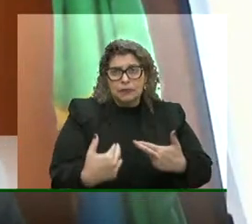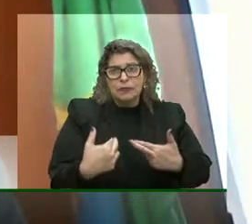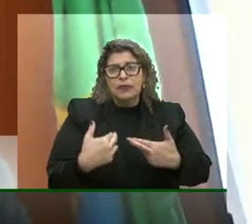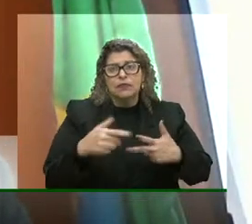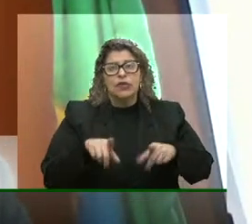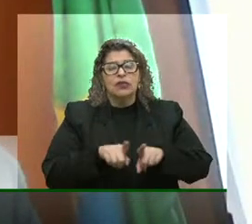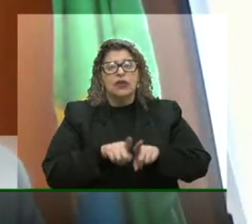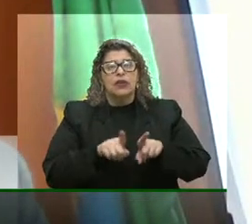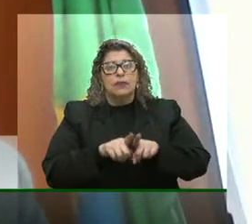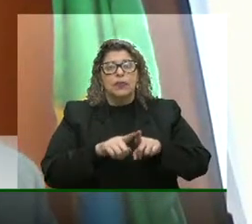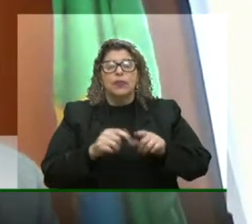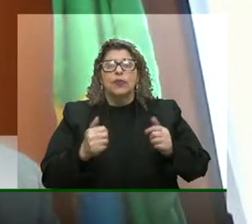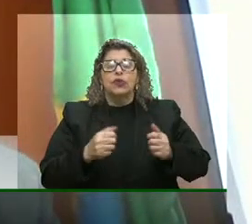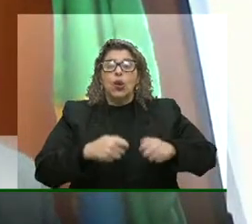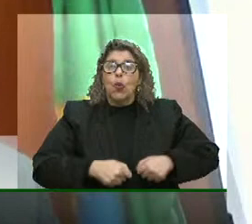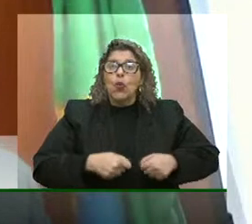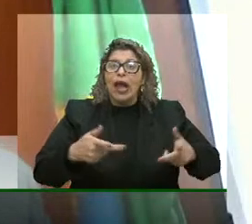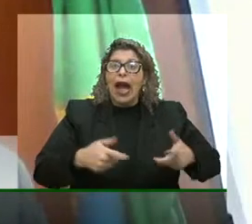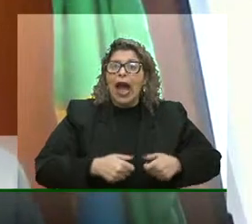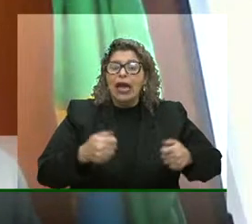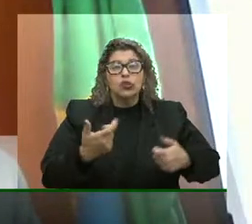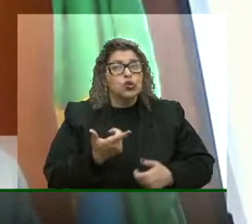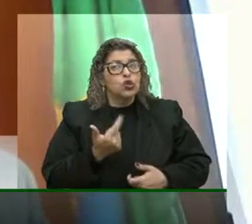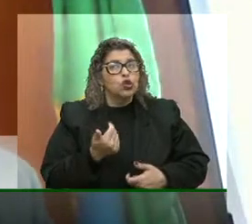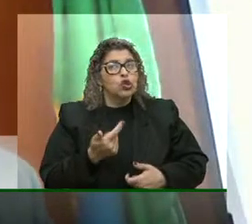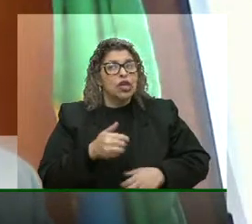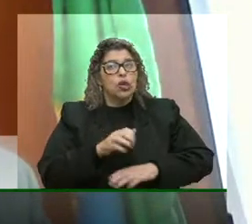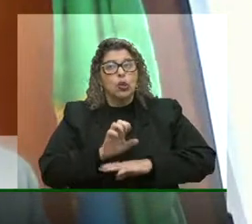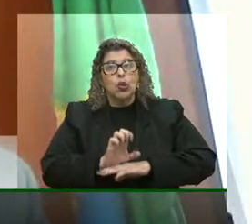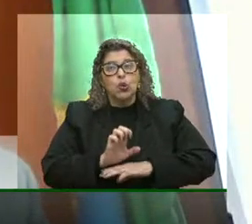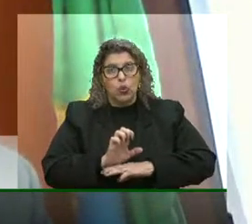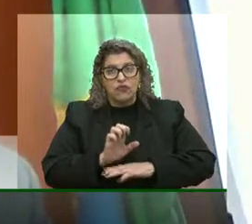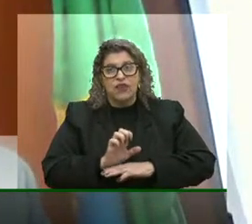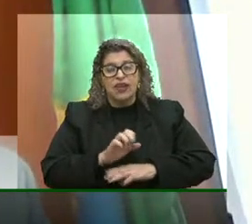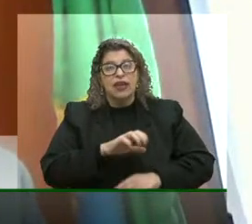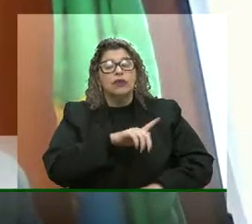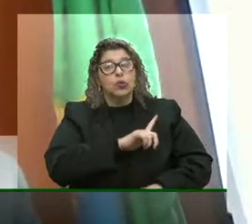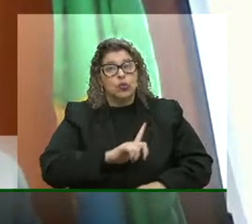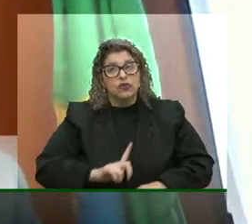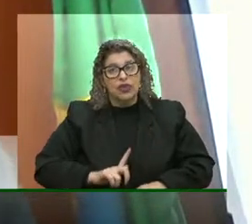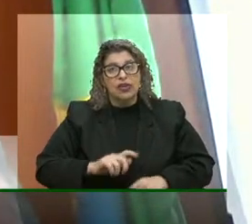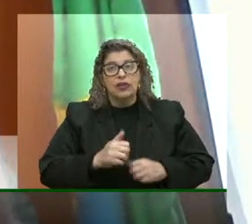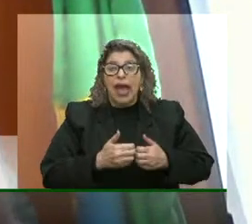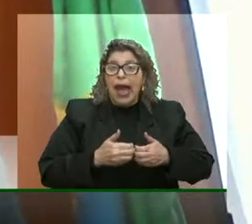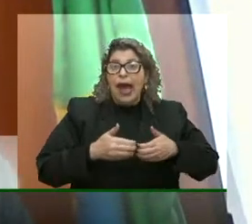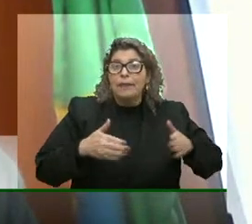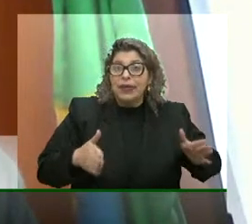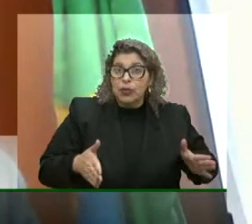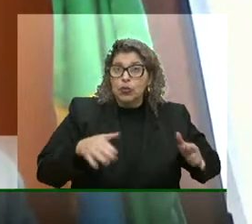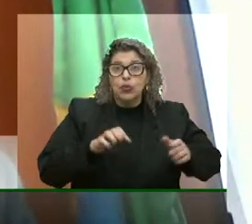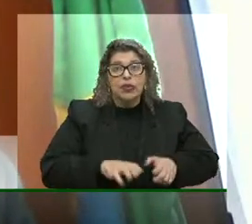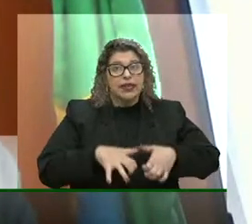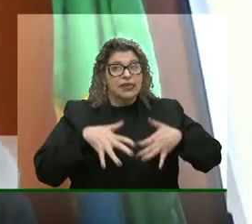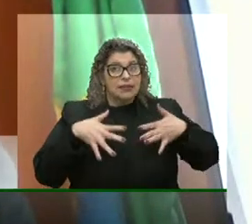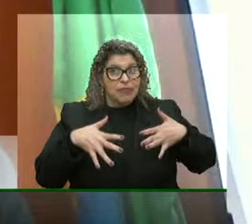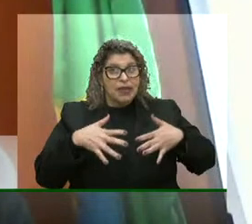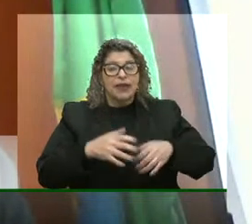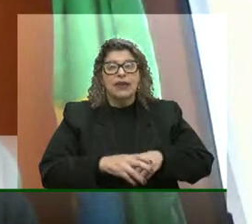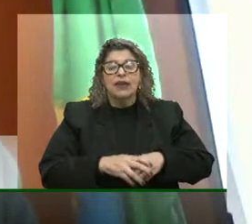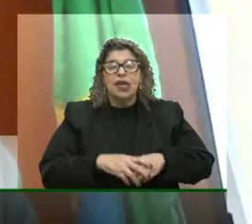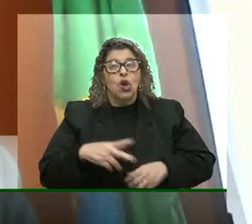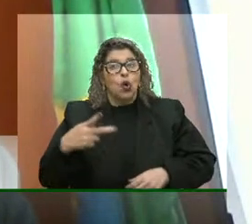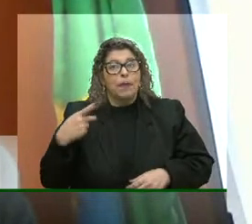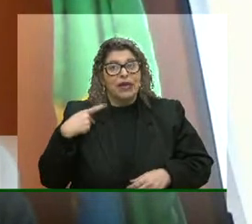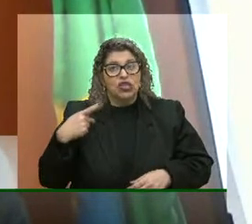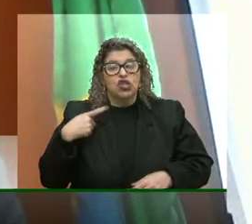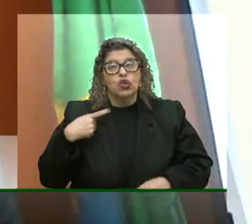pelos precedentes de gastos públicos que são abertos nessa casa e cuja abertura é permitida por essa casa, a bancada do